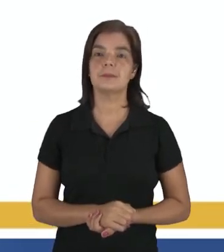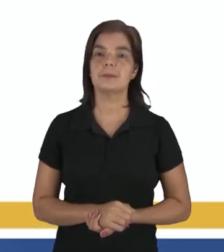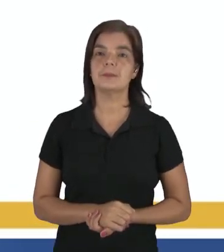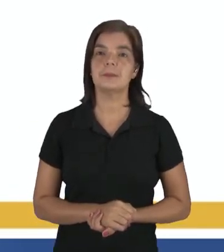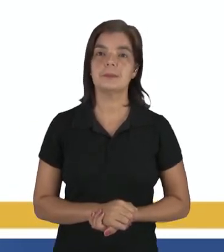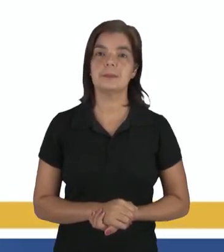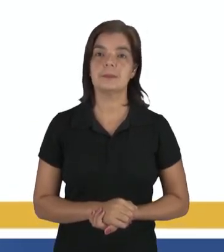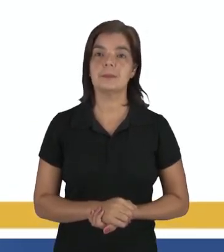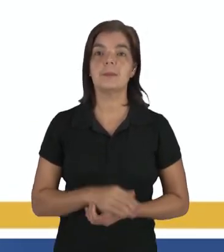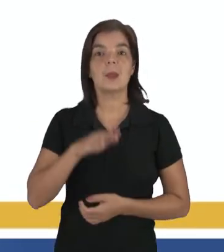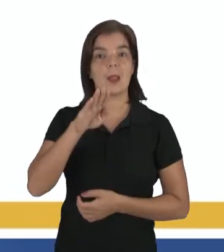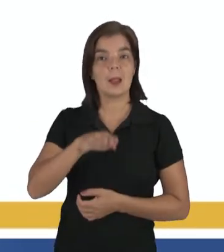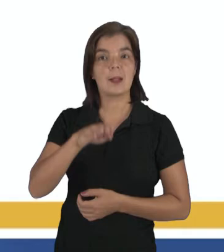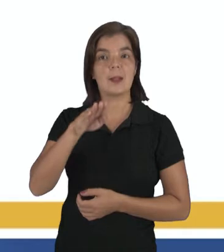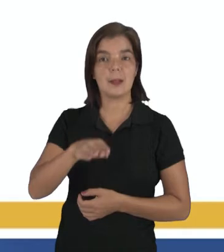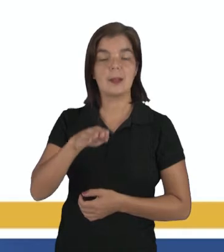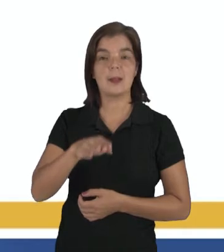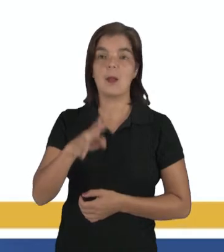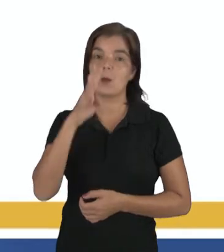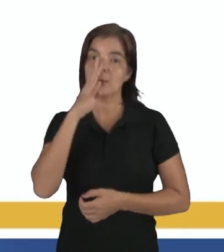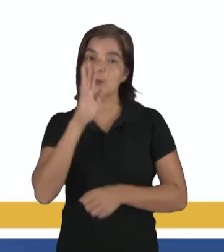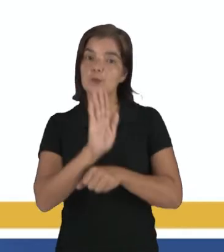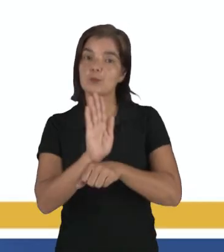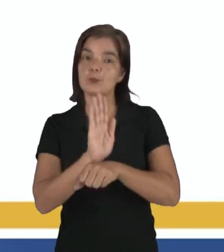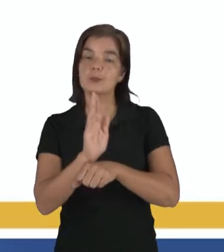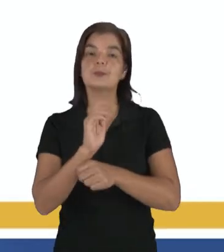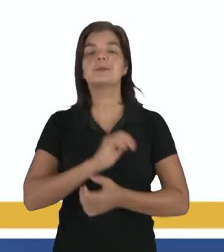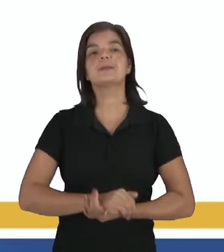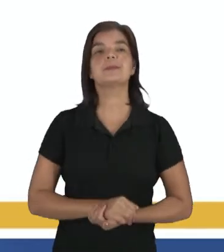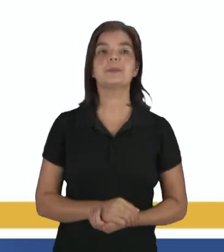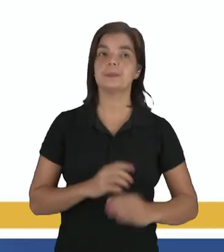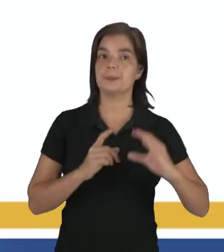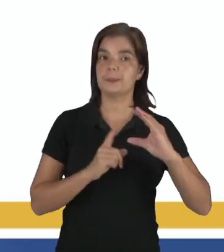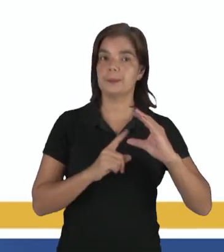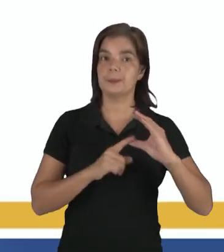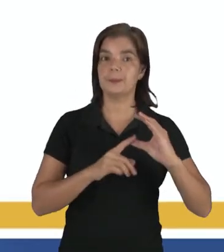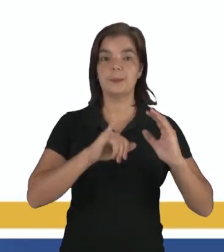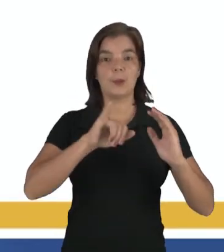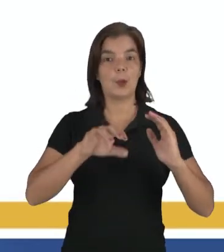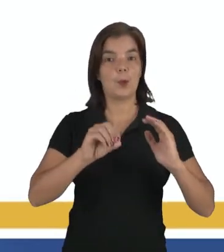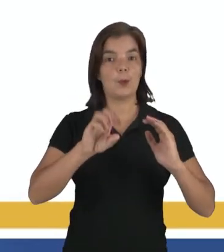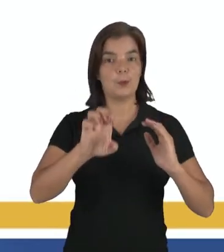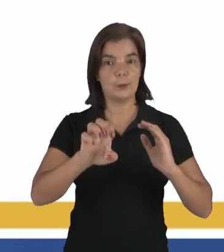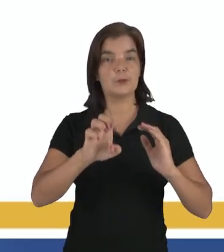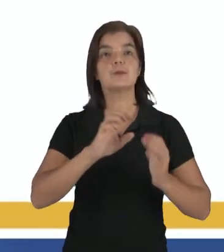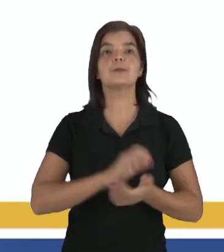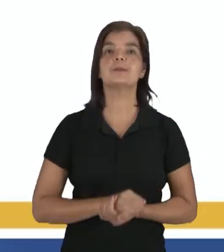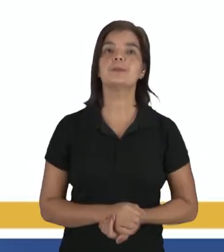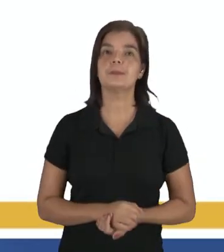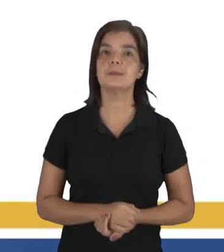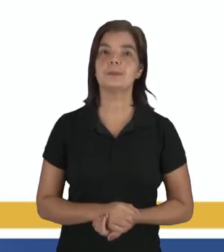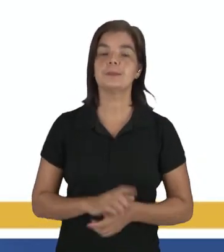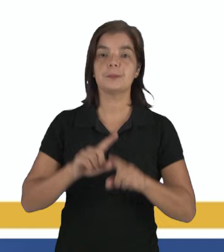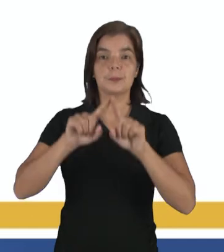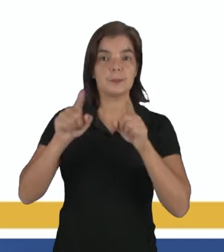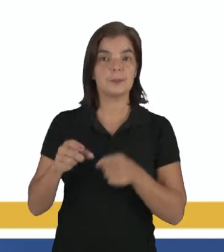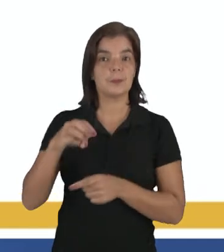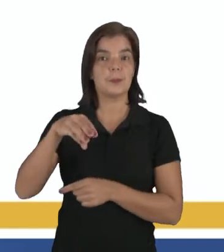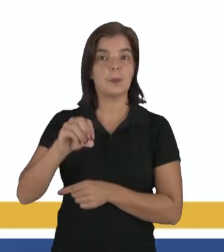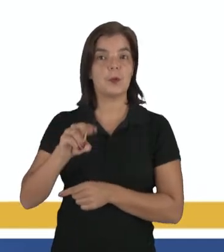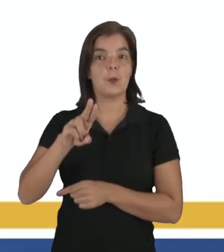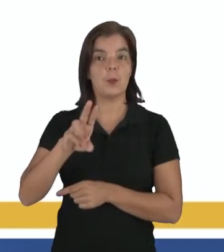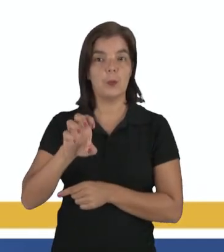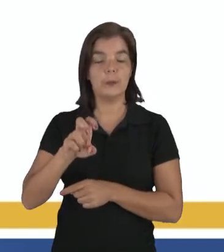watching movies, a tarde deles assistindo filmes. Letra C, Joe, entre parênteses, move, que é